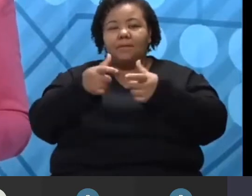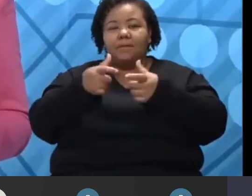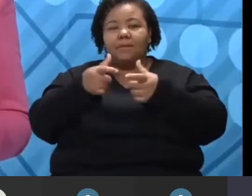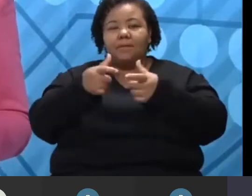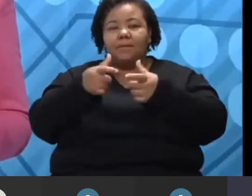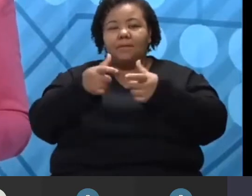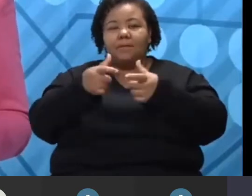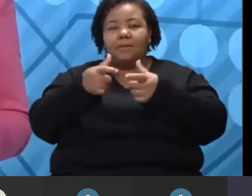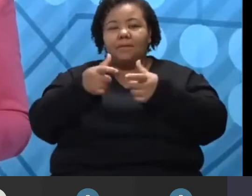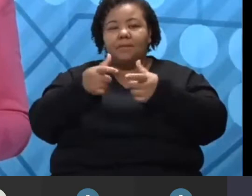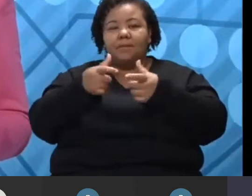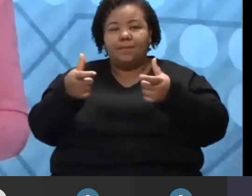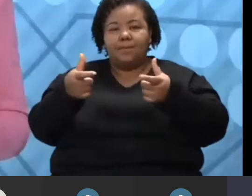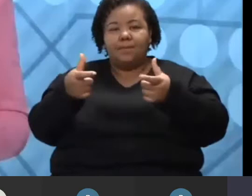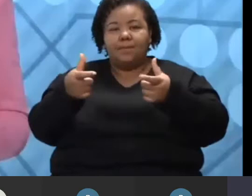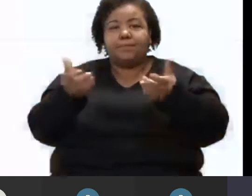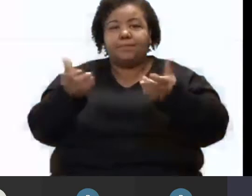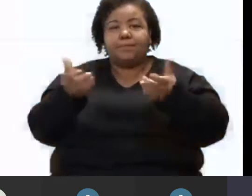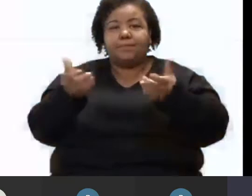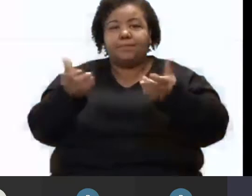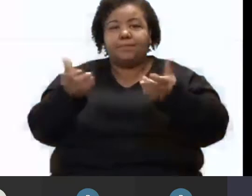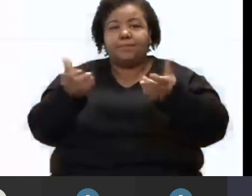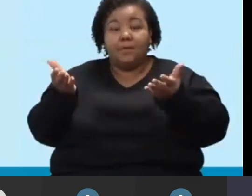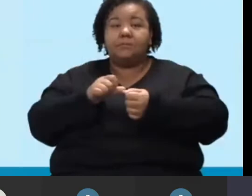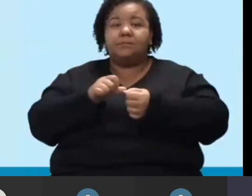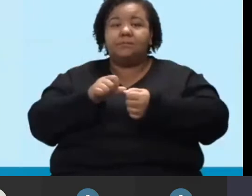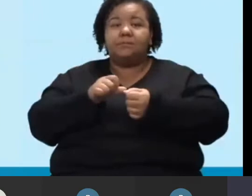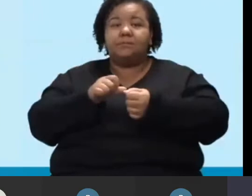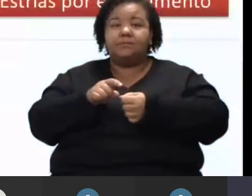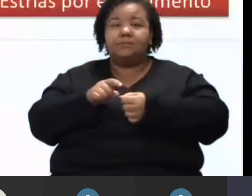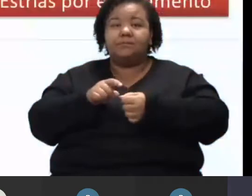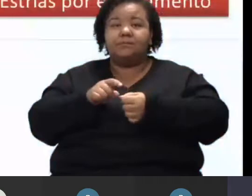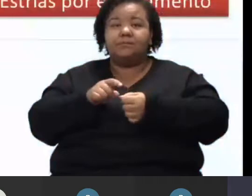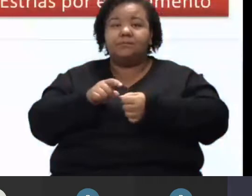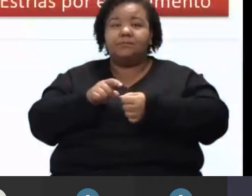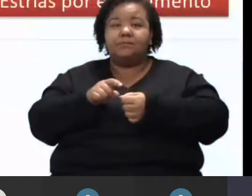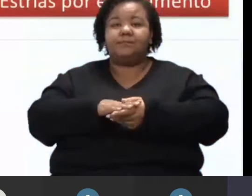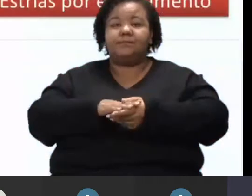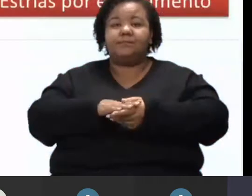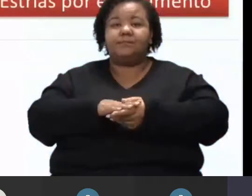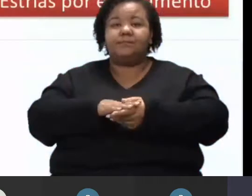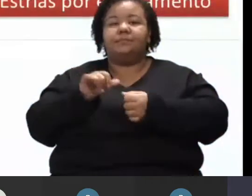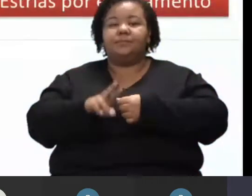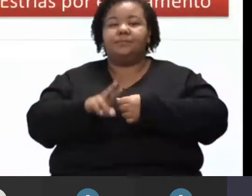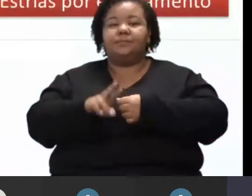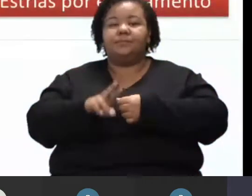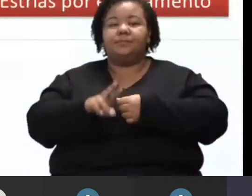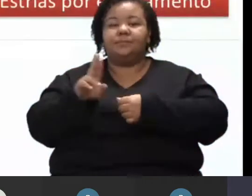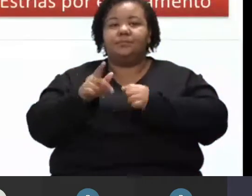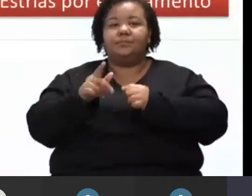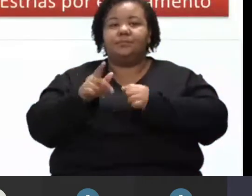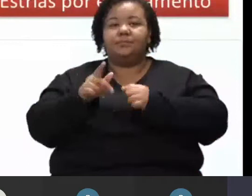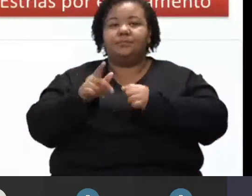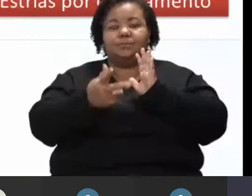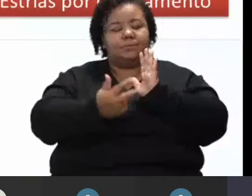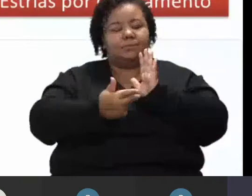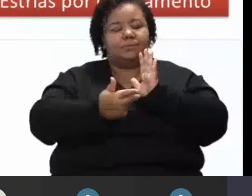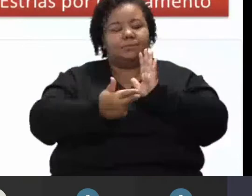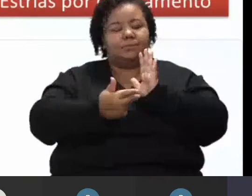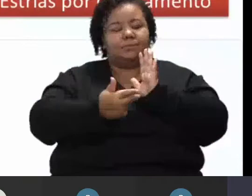ao quadro. Então, neste momento, você vai ali utilizar o desenho para que